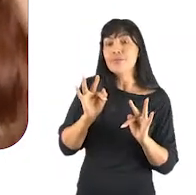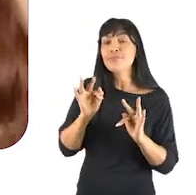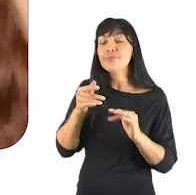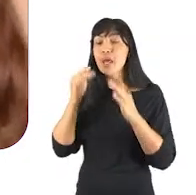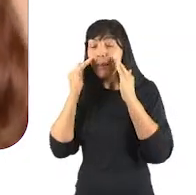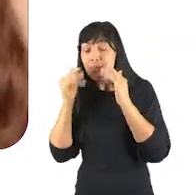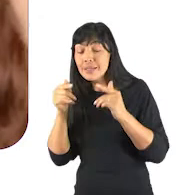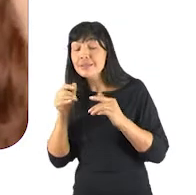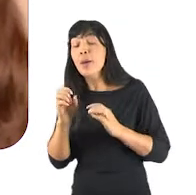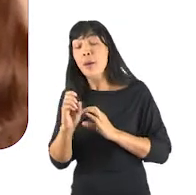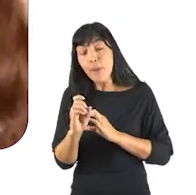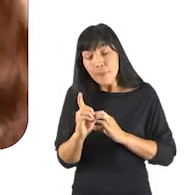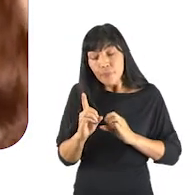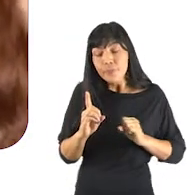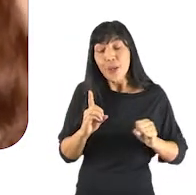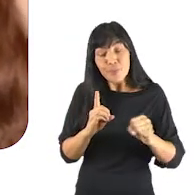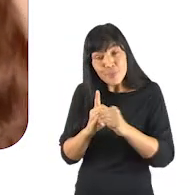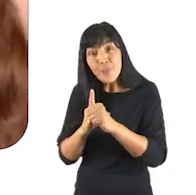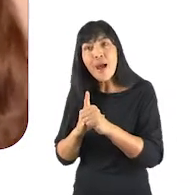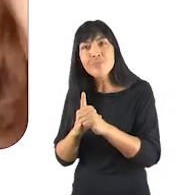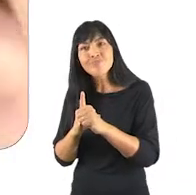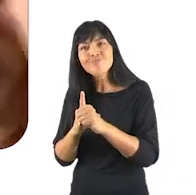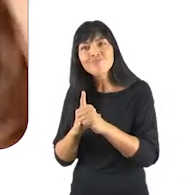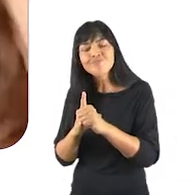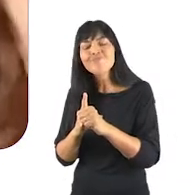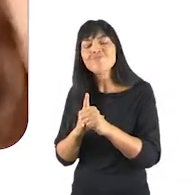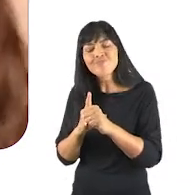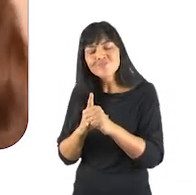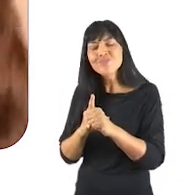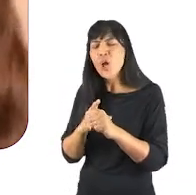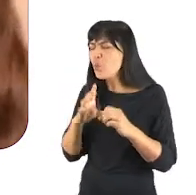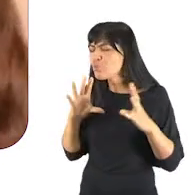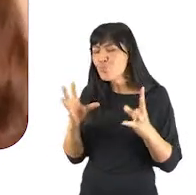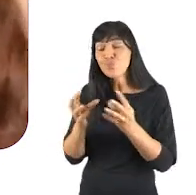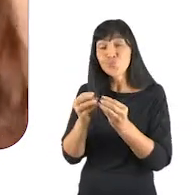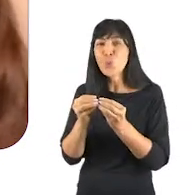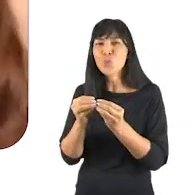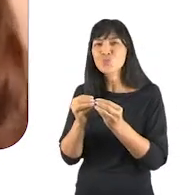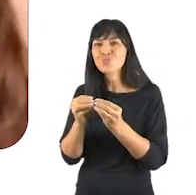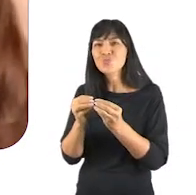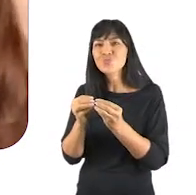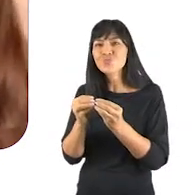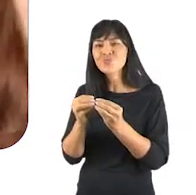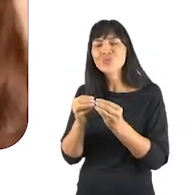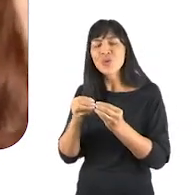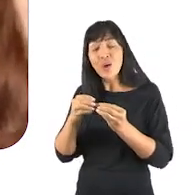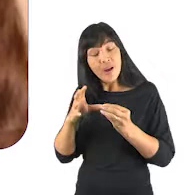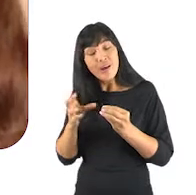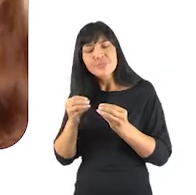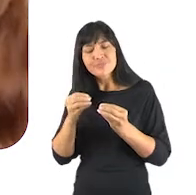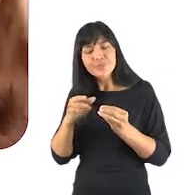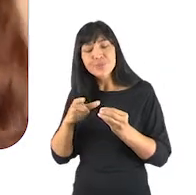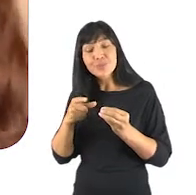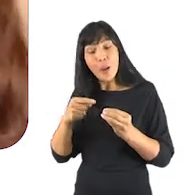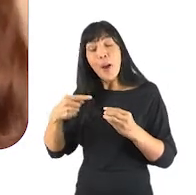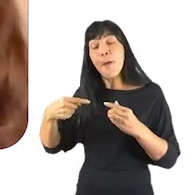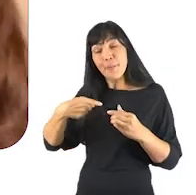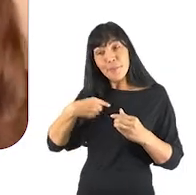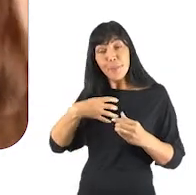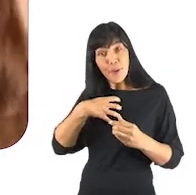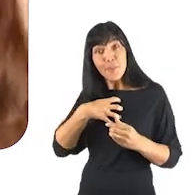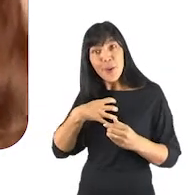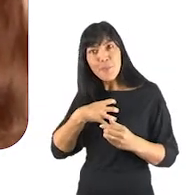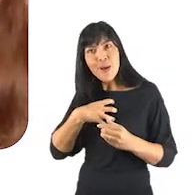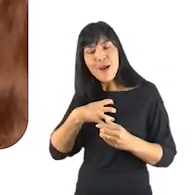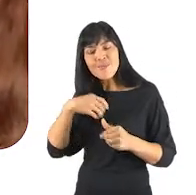também social, do ponto de vista da sociedade como um todo. Nós somos todos atualmente sendo afetados